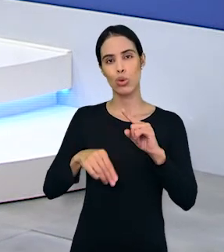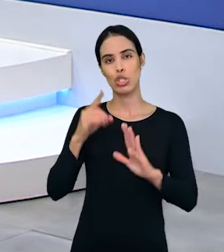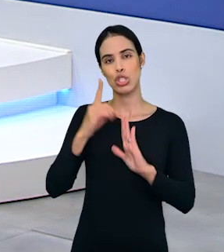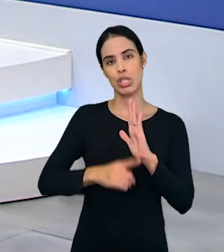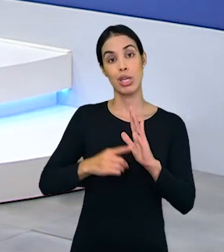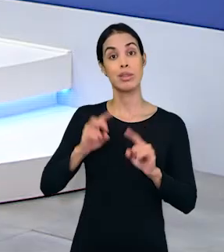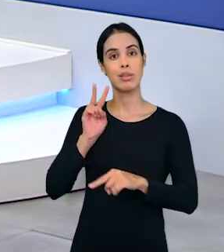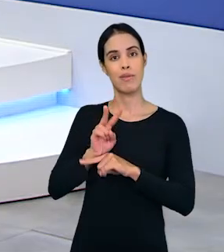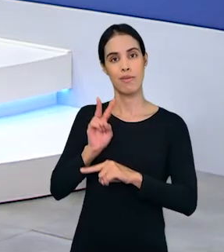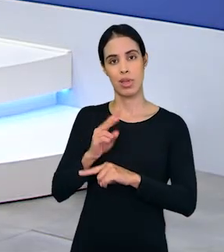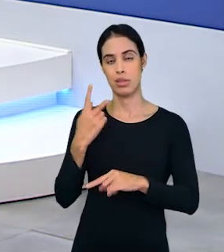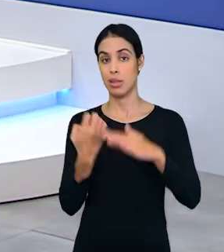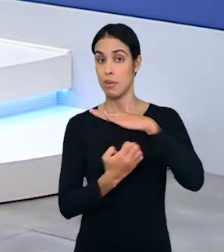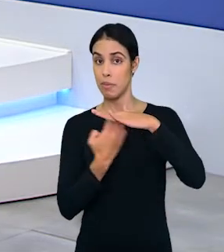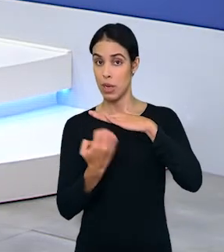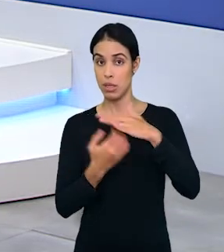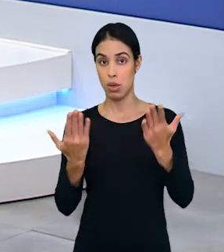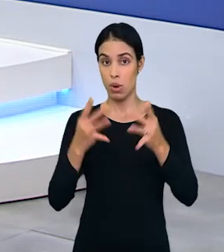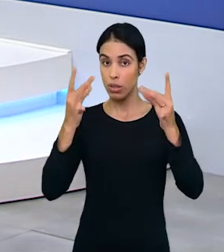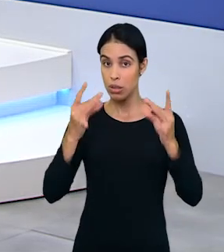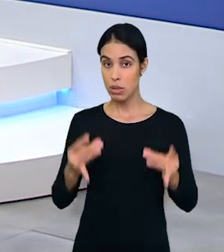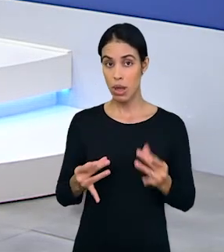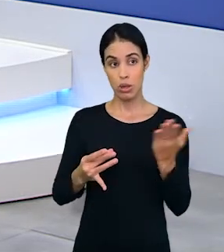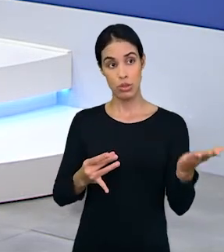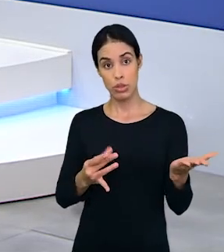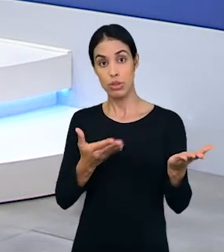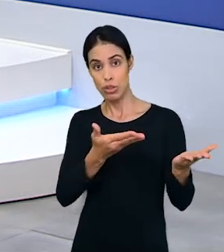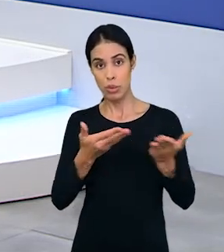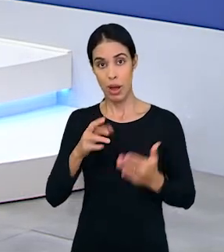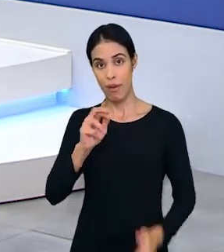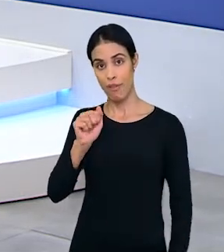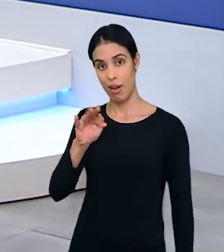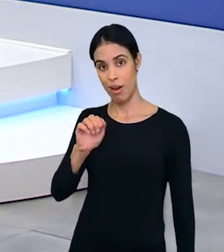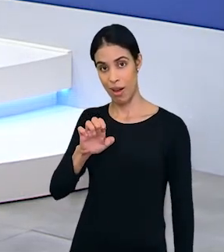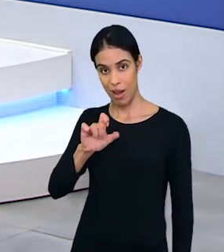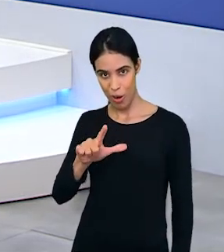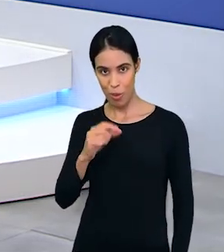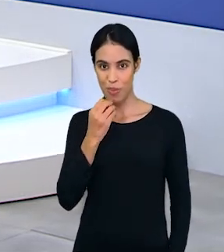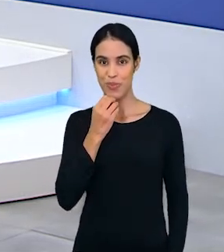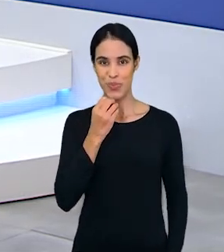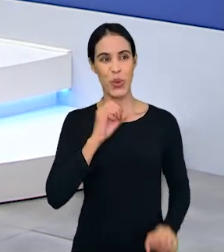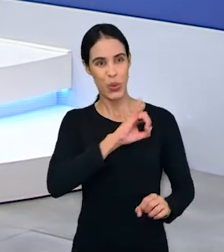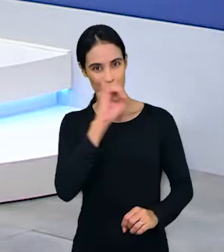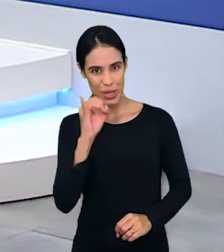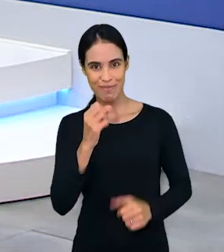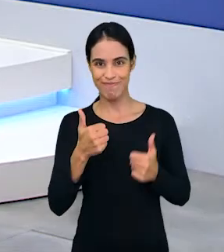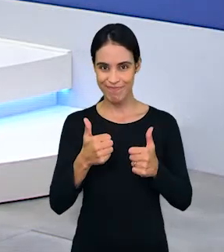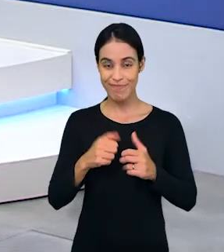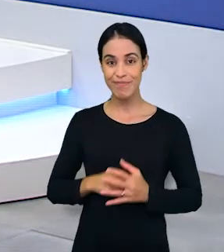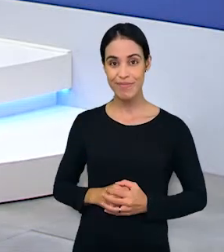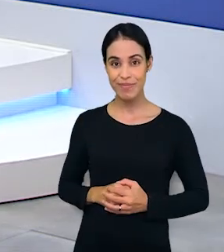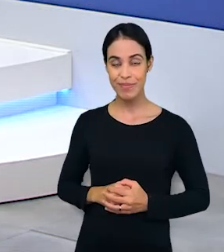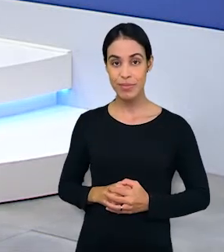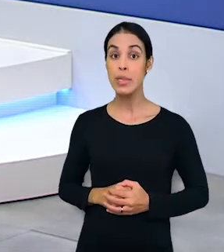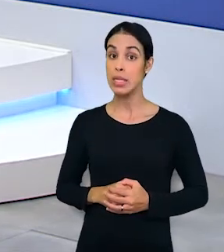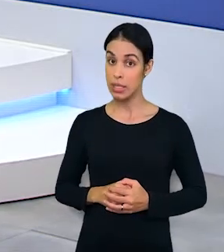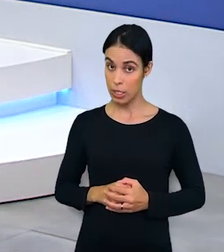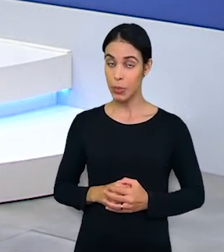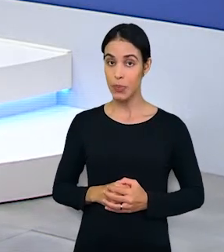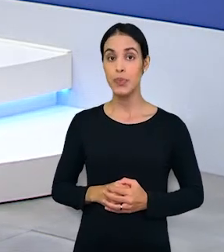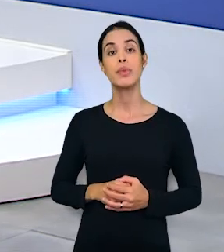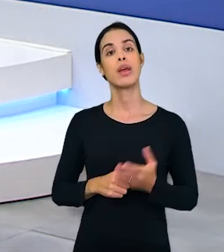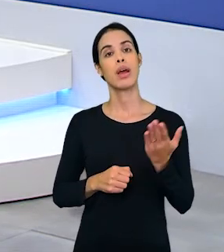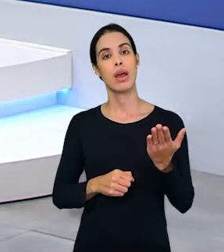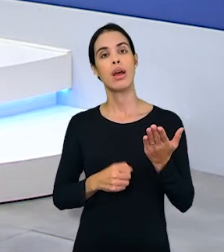direito de defesa da empresa. Os detalhes com o repórter Rafael Silva. Oi, Rafael. Olá, Anderson e Luana. Depois de